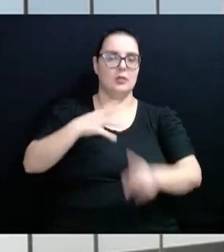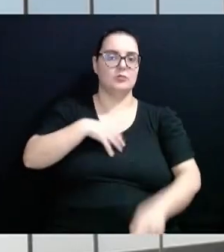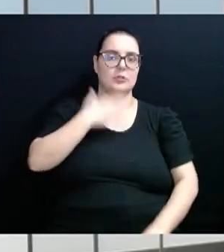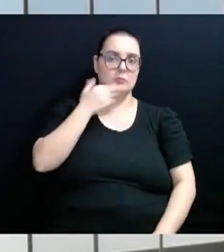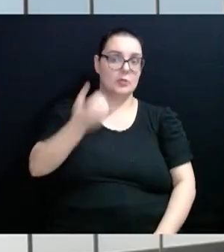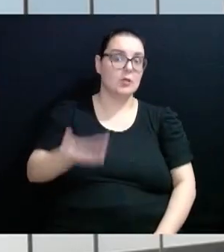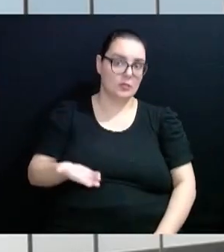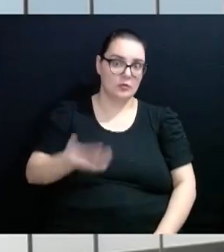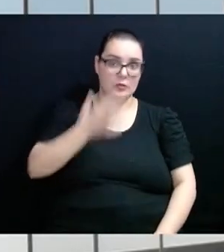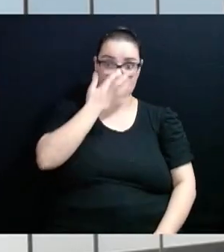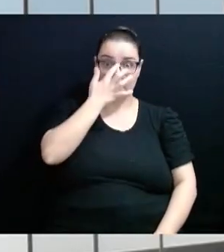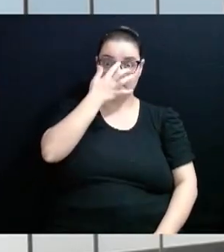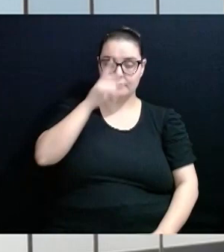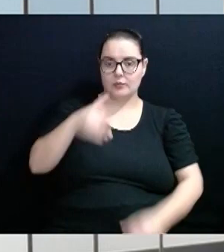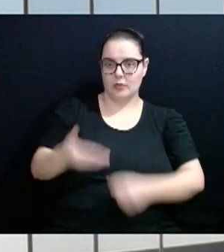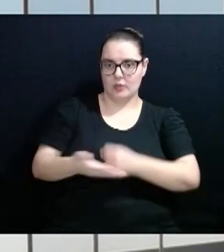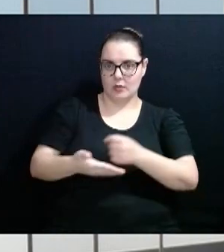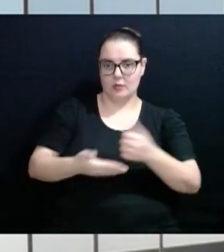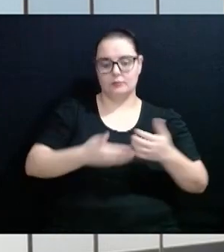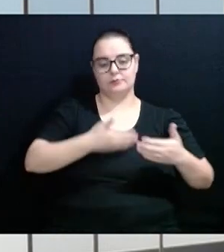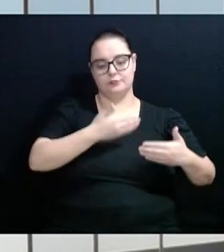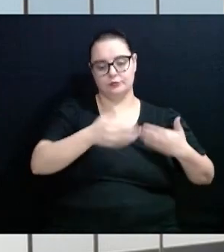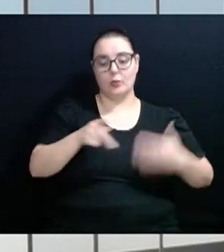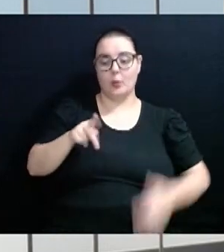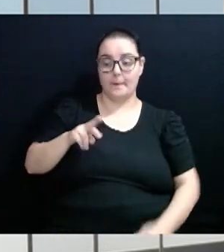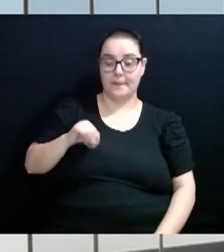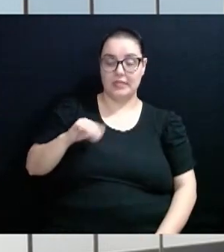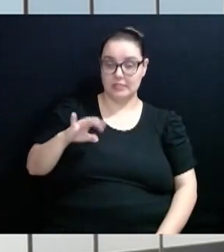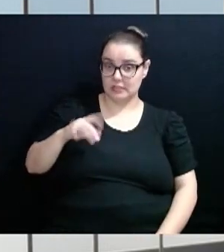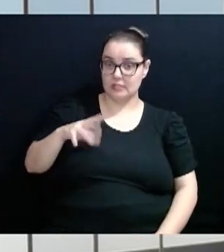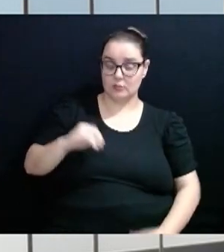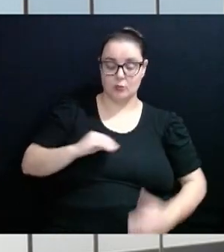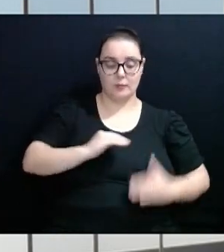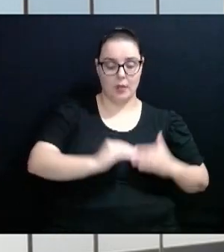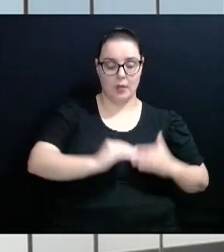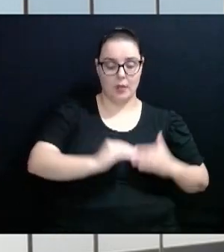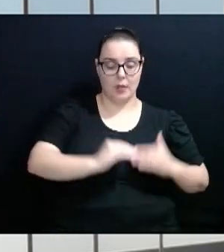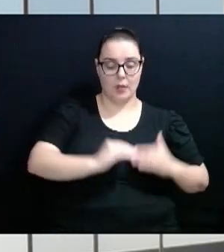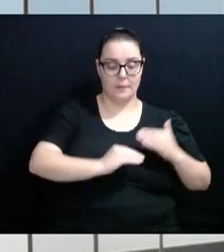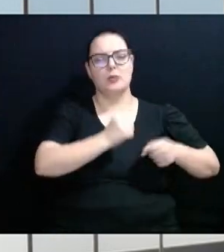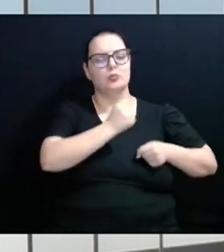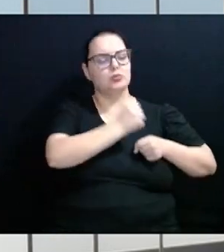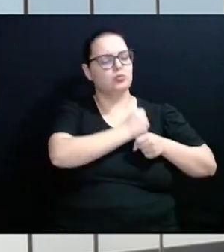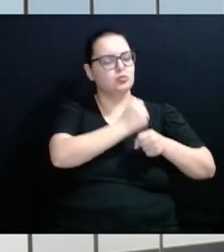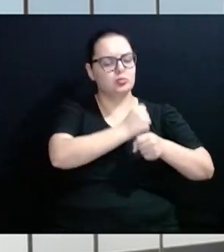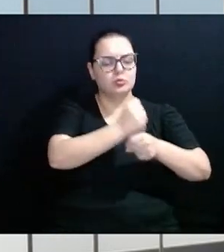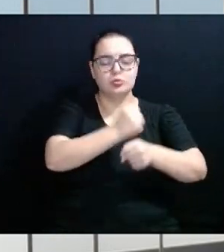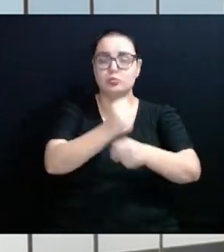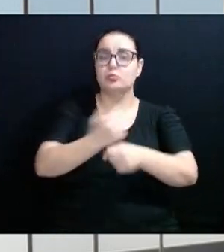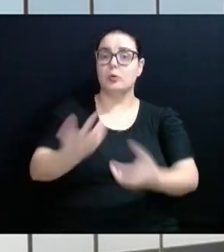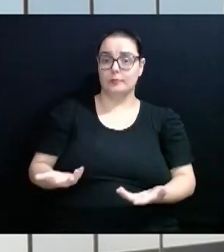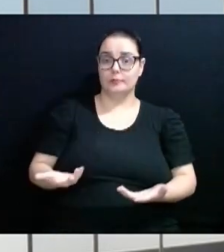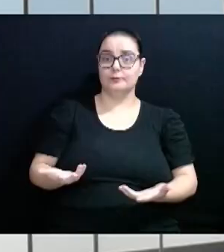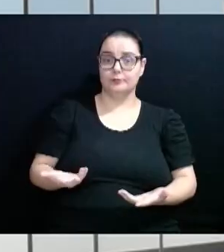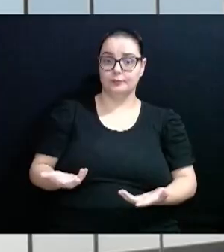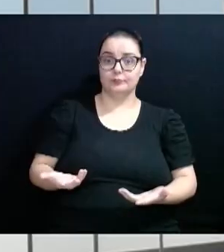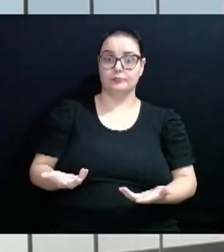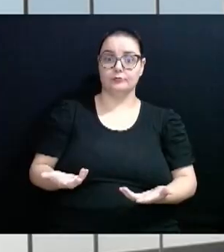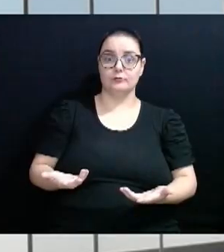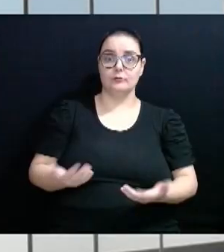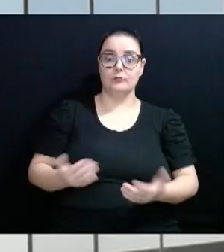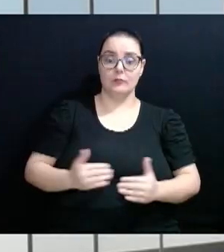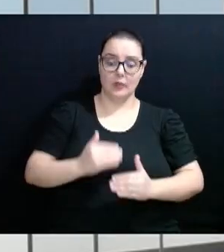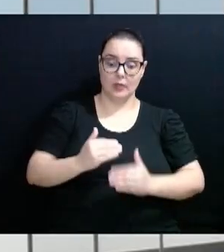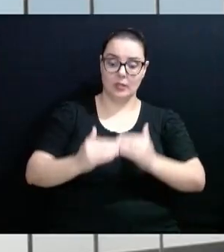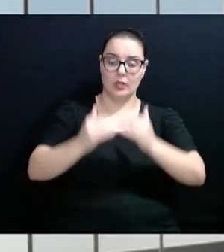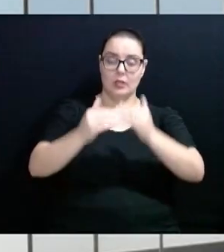princípio que vinha sendo construído ao longo de décadas, né? E se construiu,